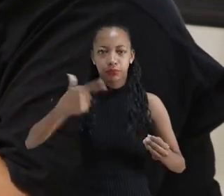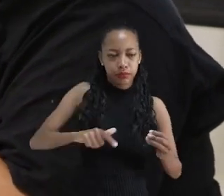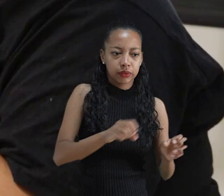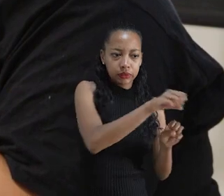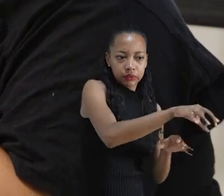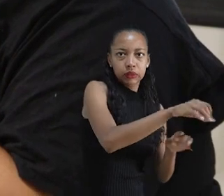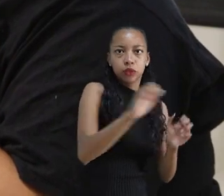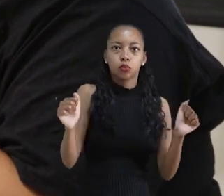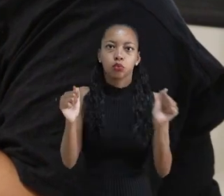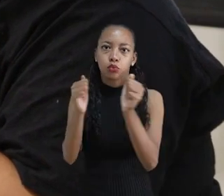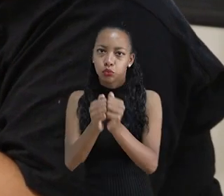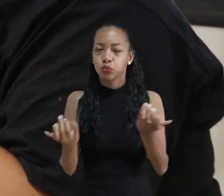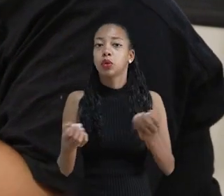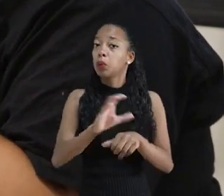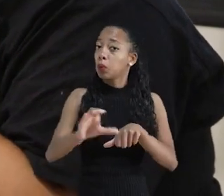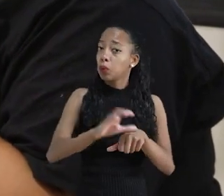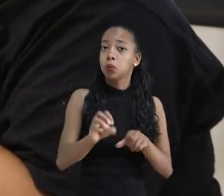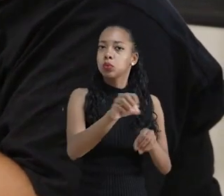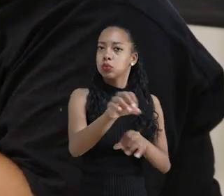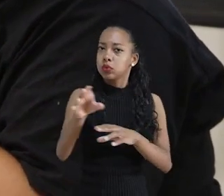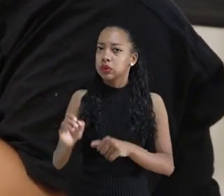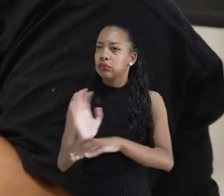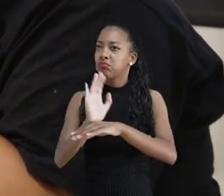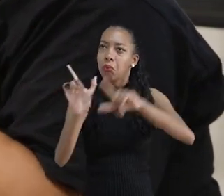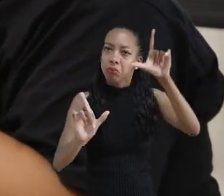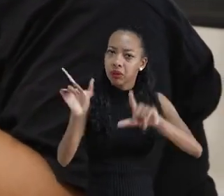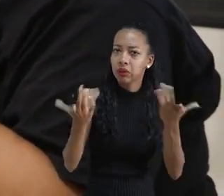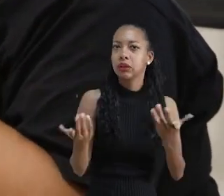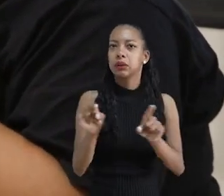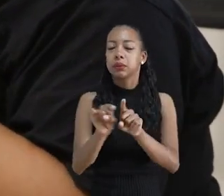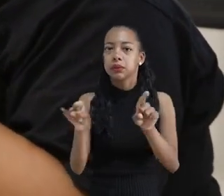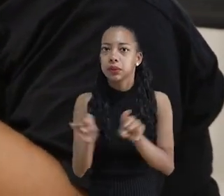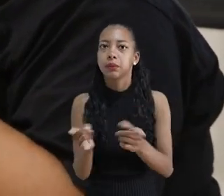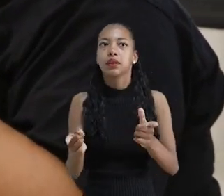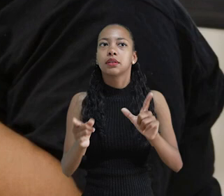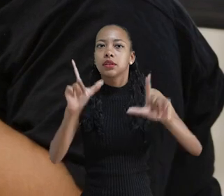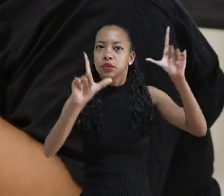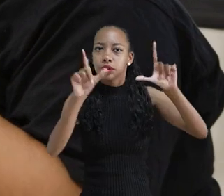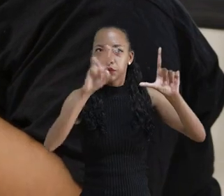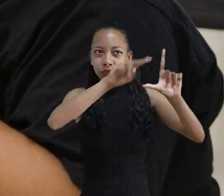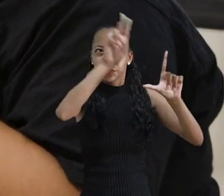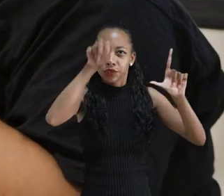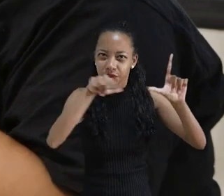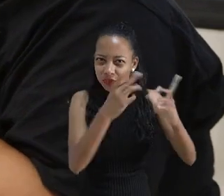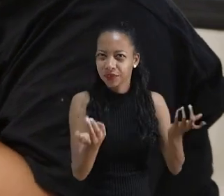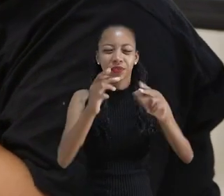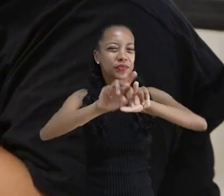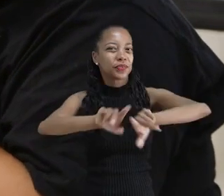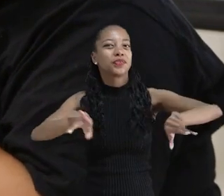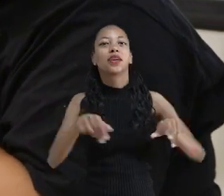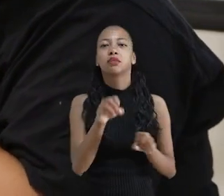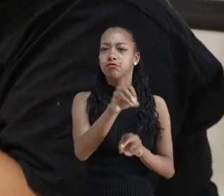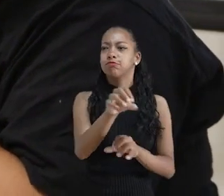né Eh cursos de audiovisual cursos de cinema e vai formando diversos outros coletivos a partir